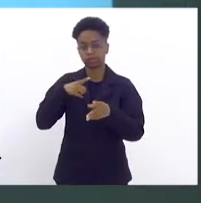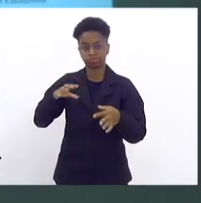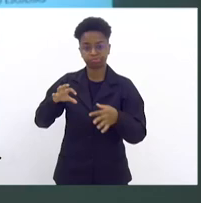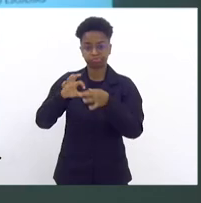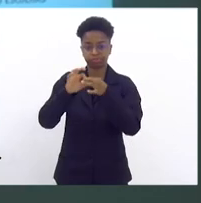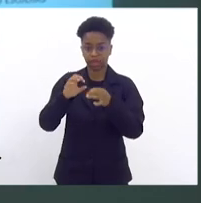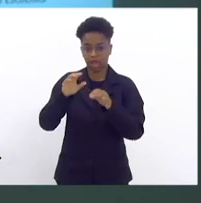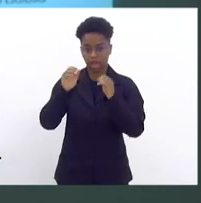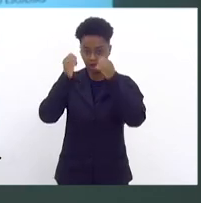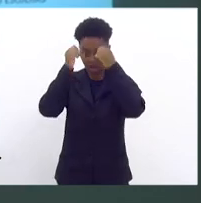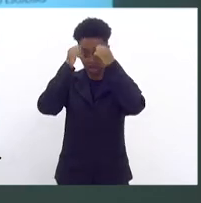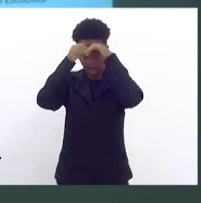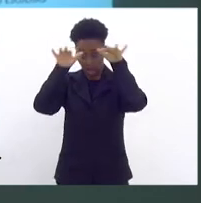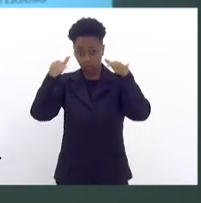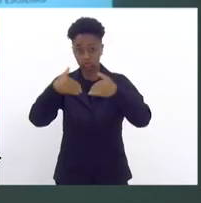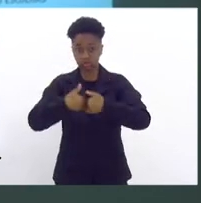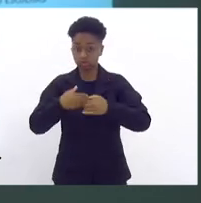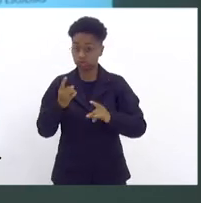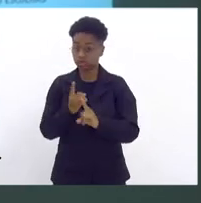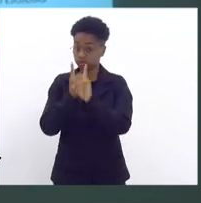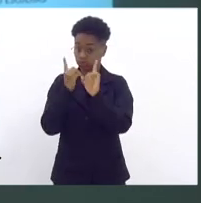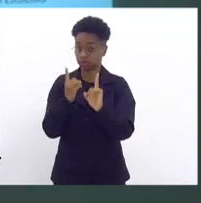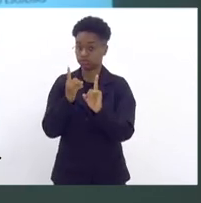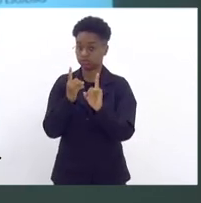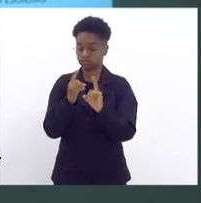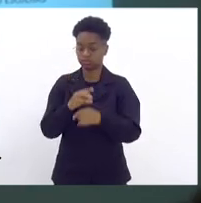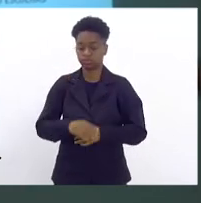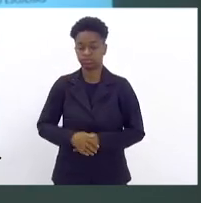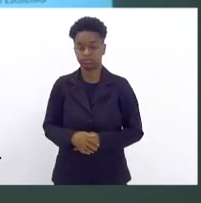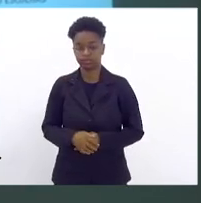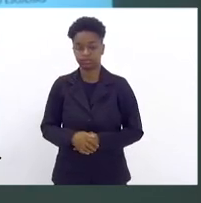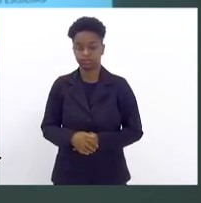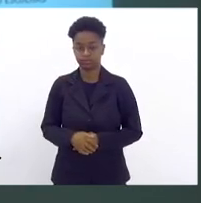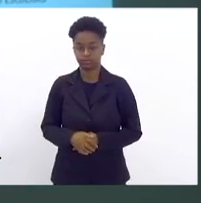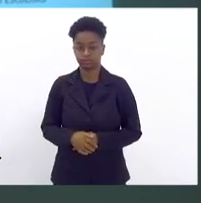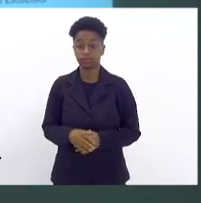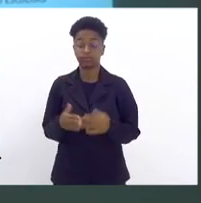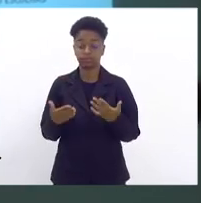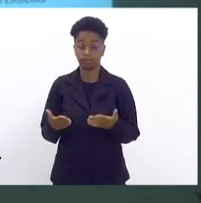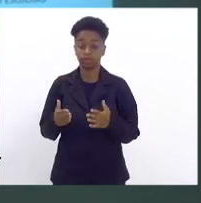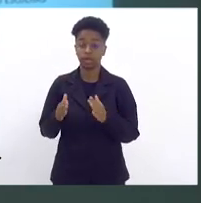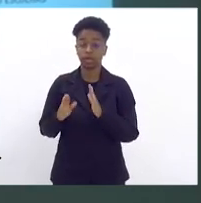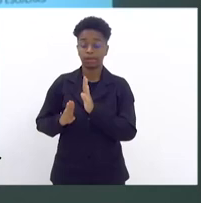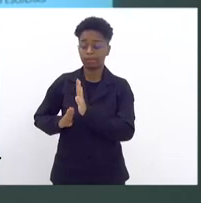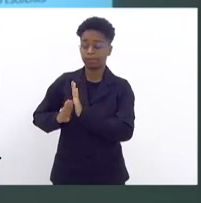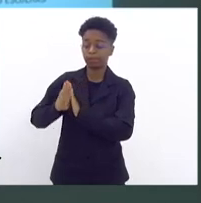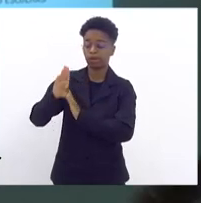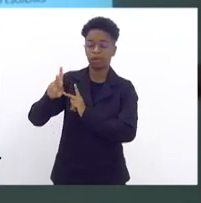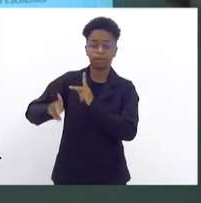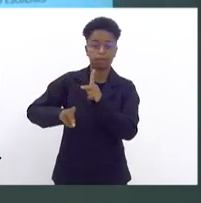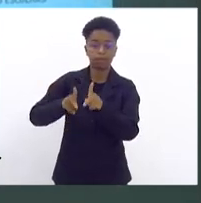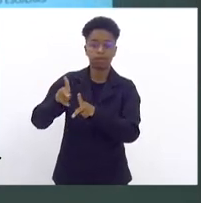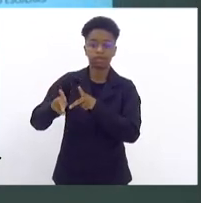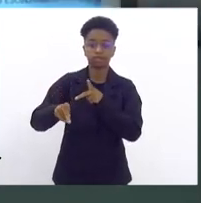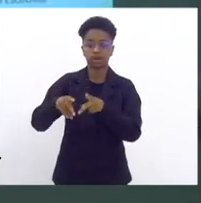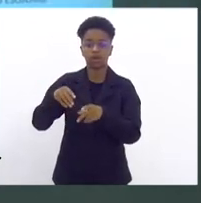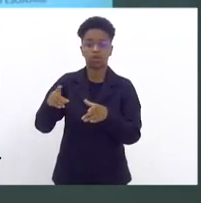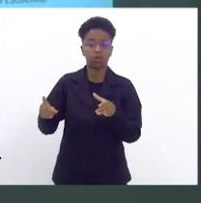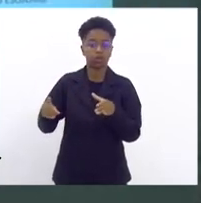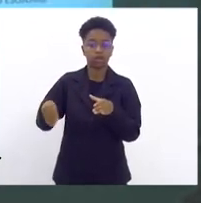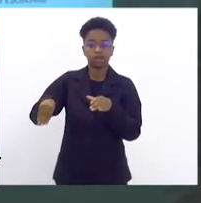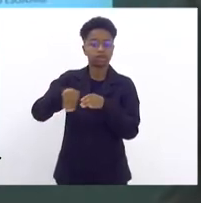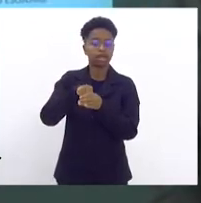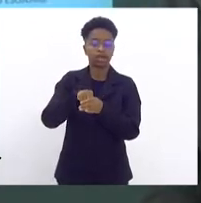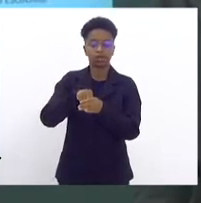passar diagnosticadas tá bom e o crescimento populacional dentro do espectro não acompanha